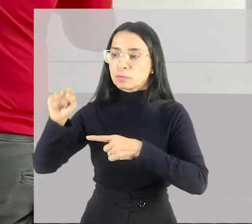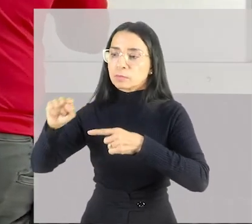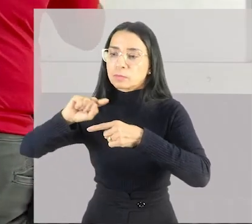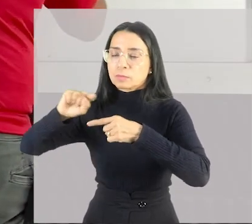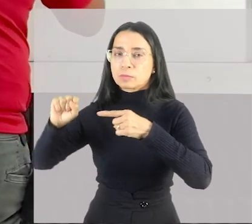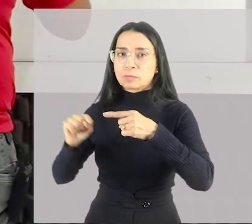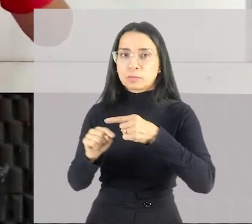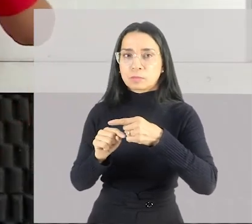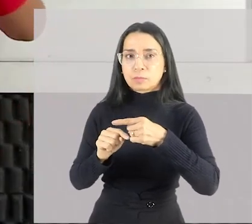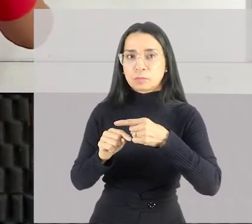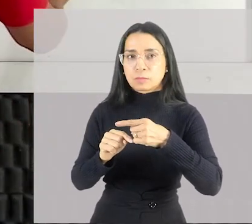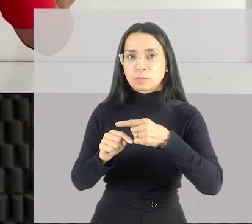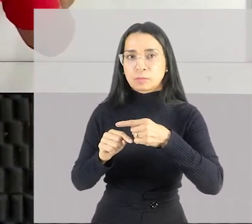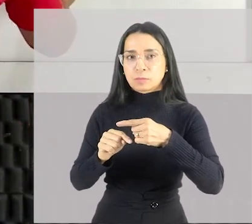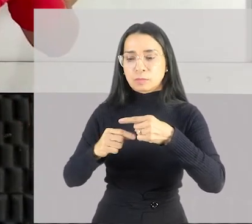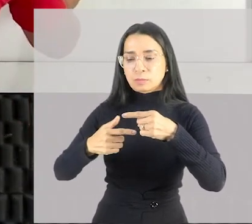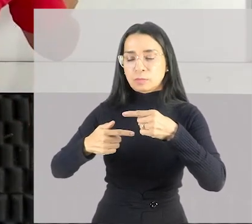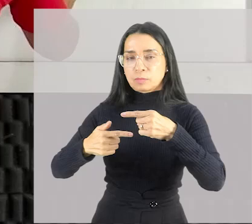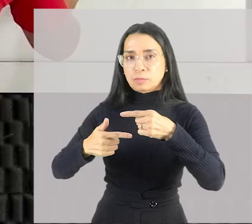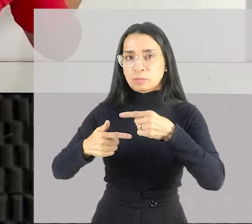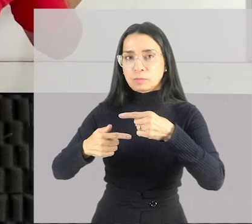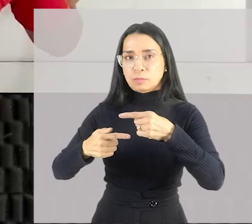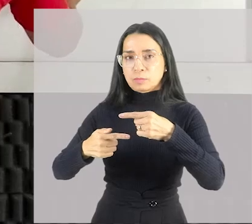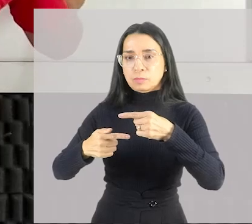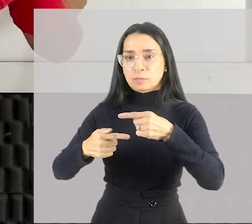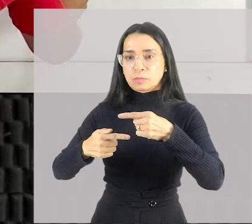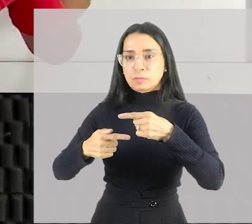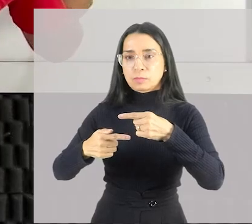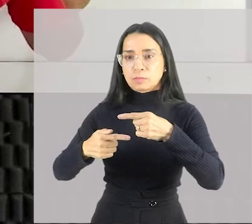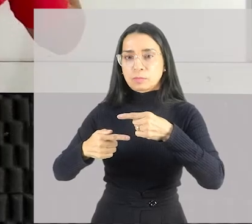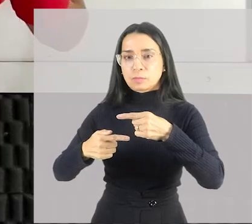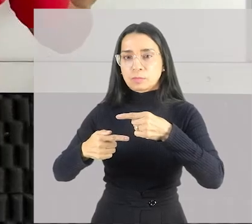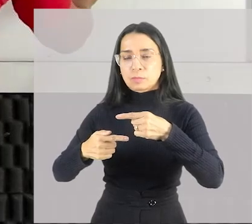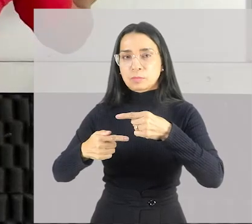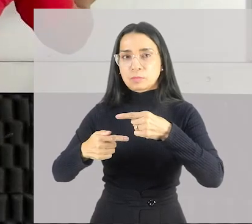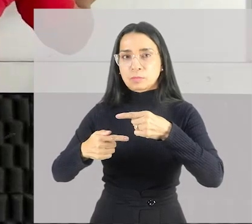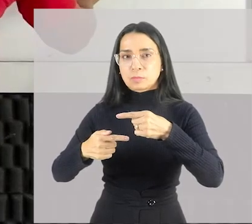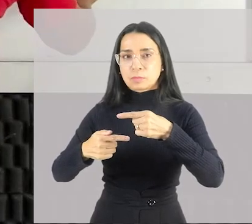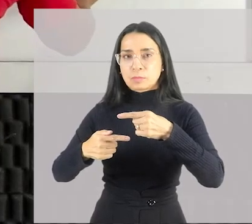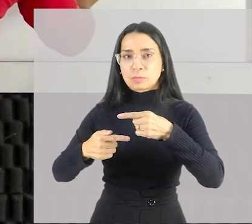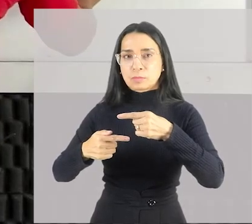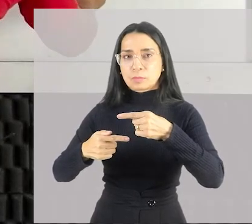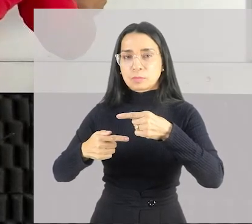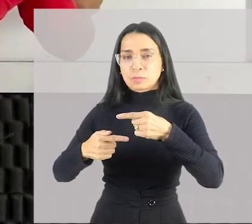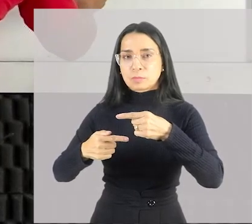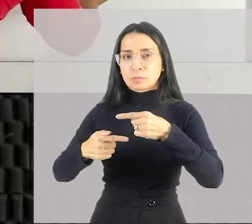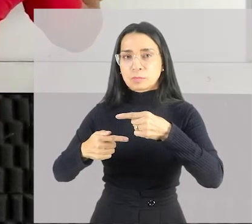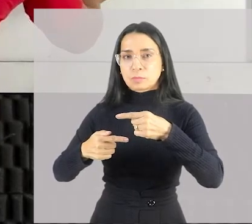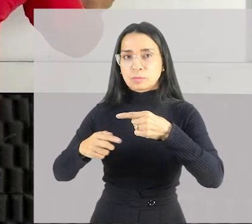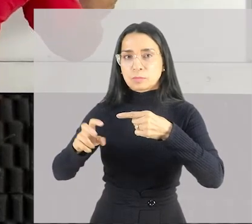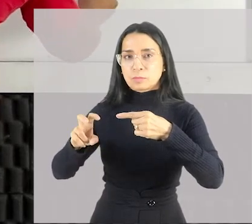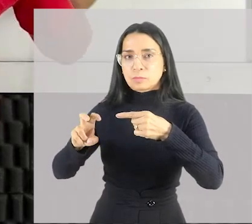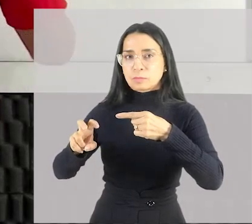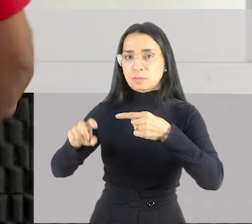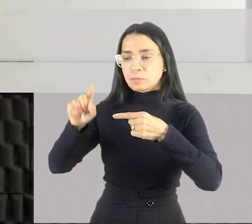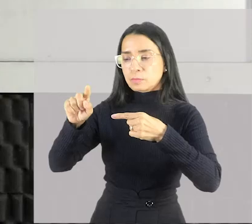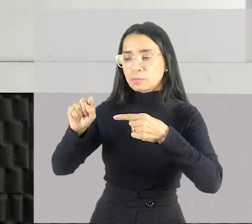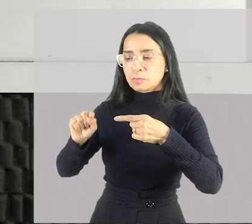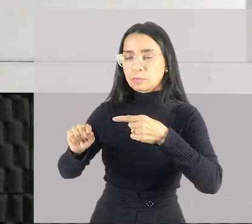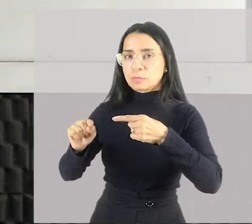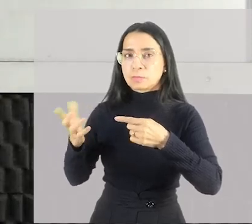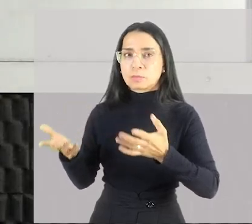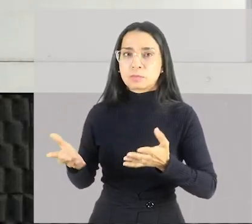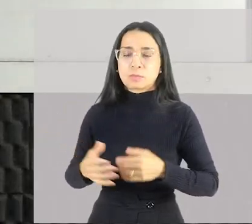sobre é o 2 fatorial e aqui a diferença do 7 com 2 dá 5